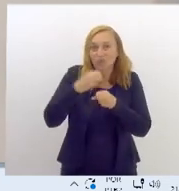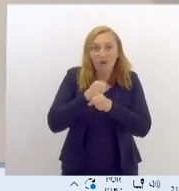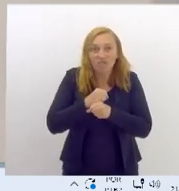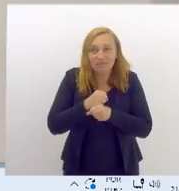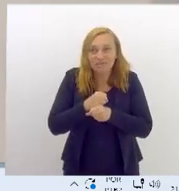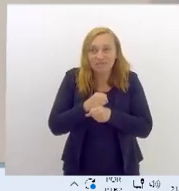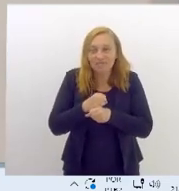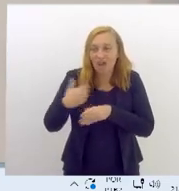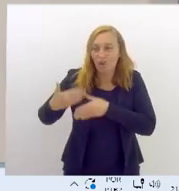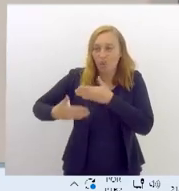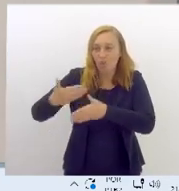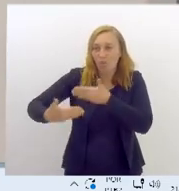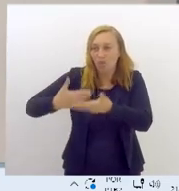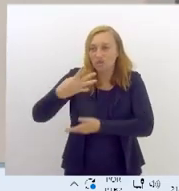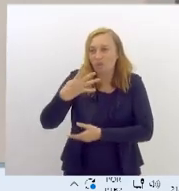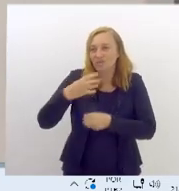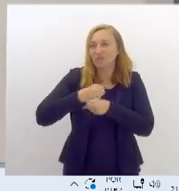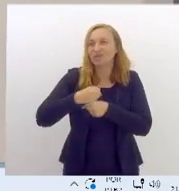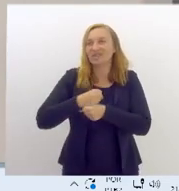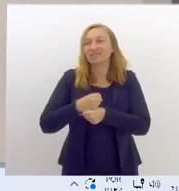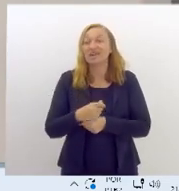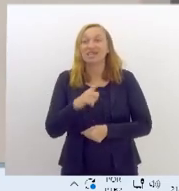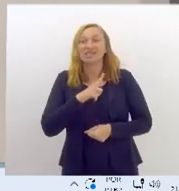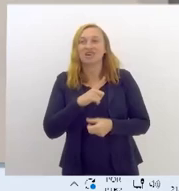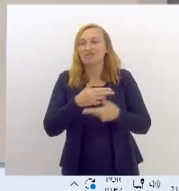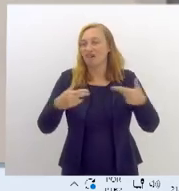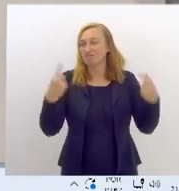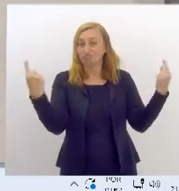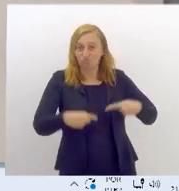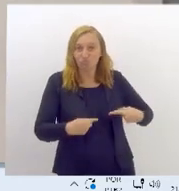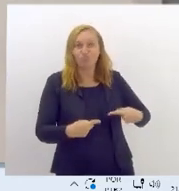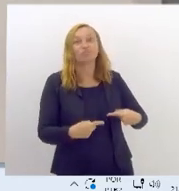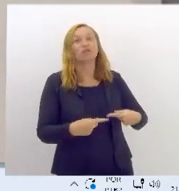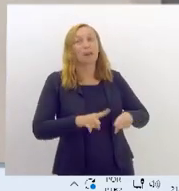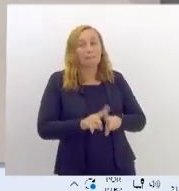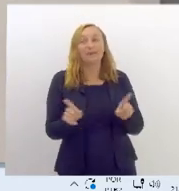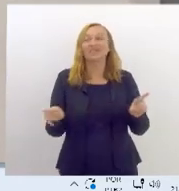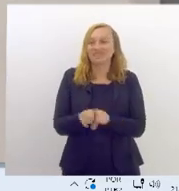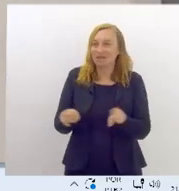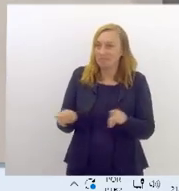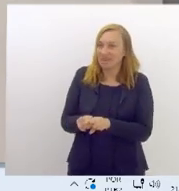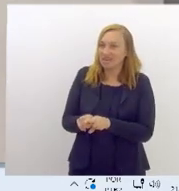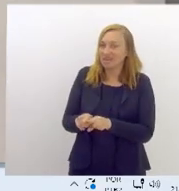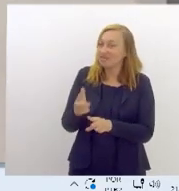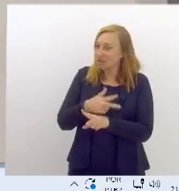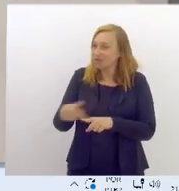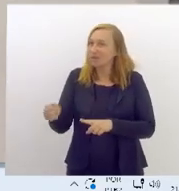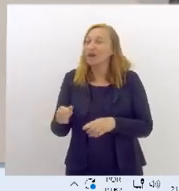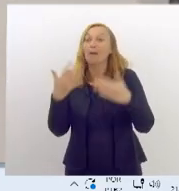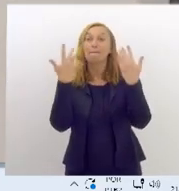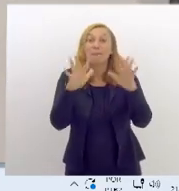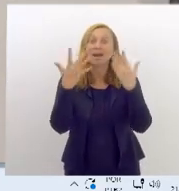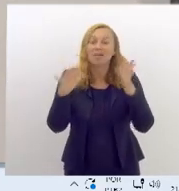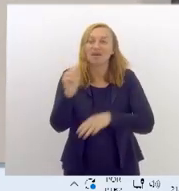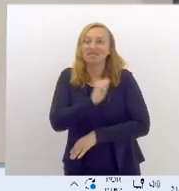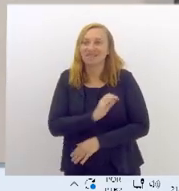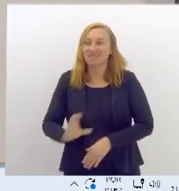ao longo desses quatro anos teve muito desafios mas também Teve muitas vitórias parabéns